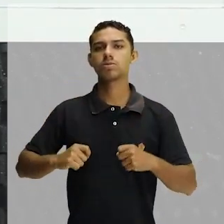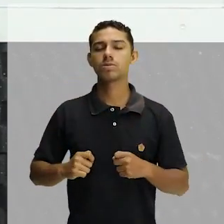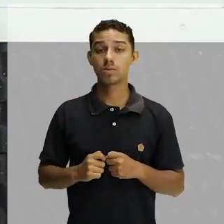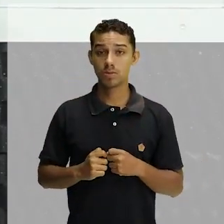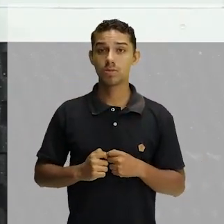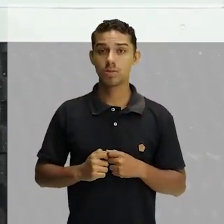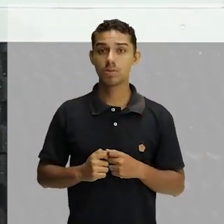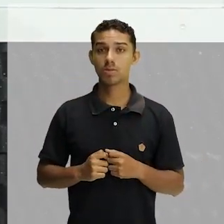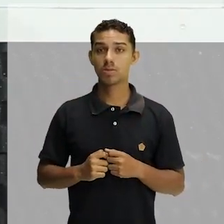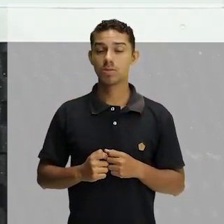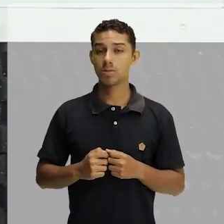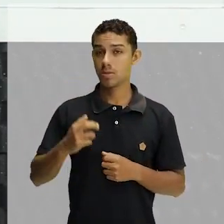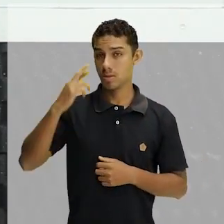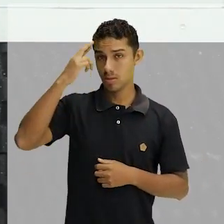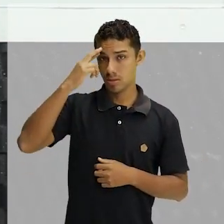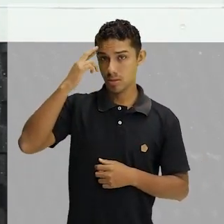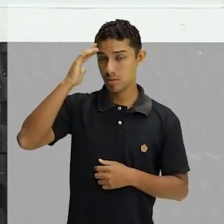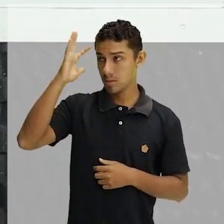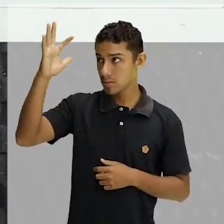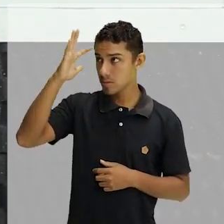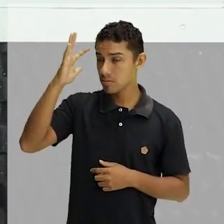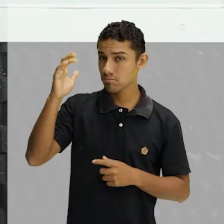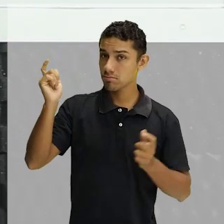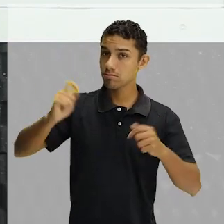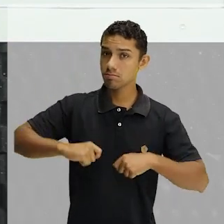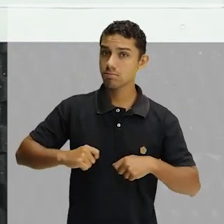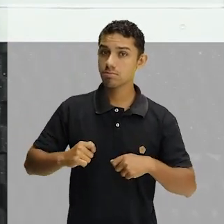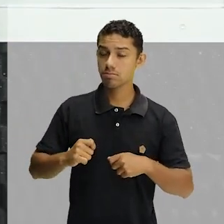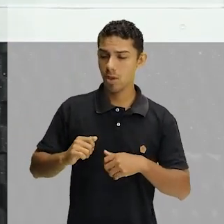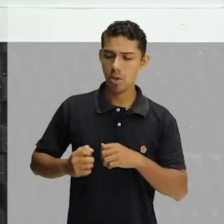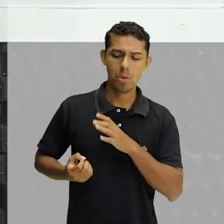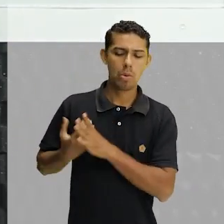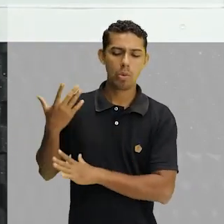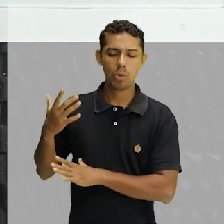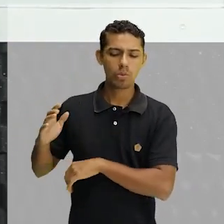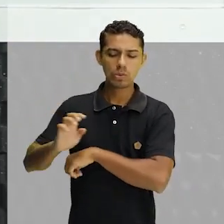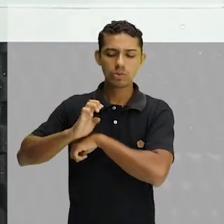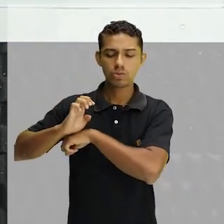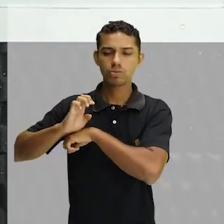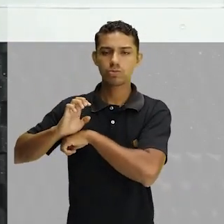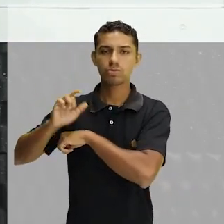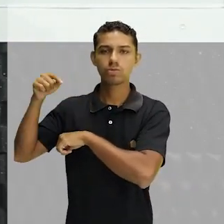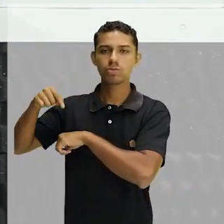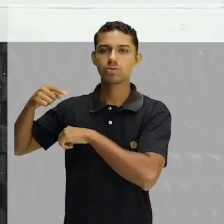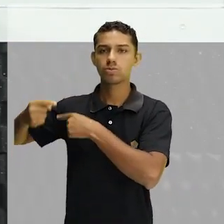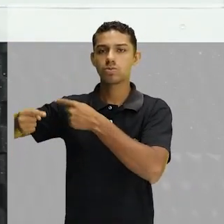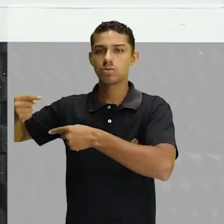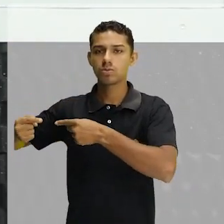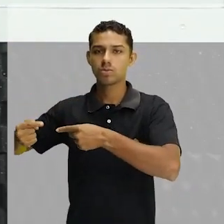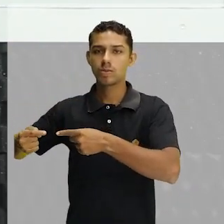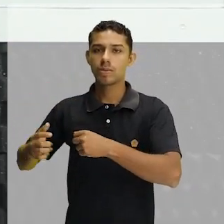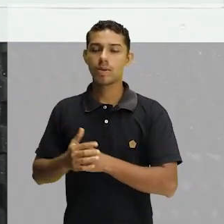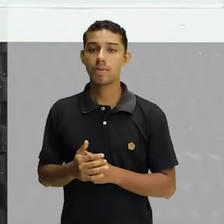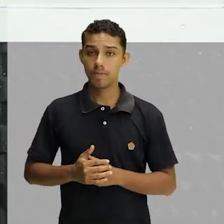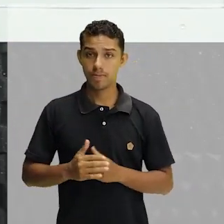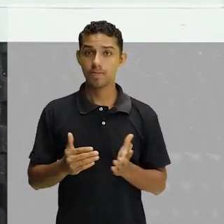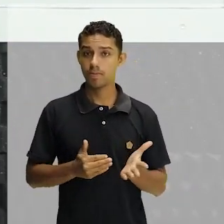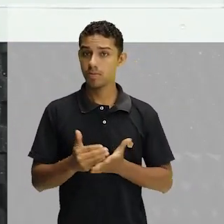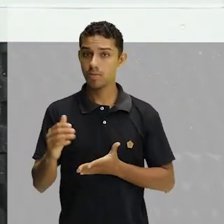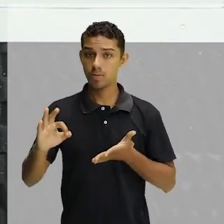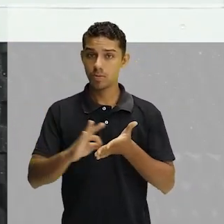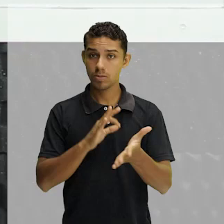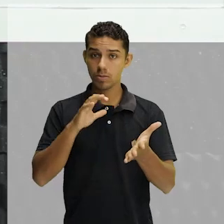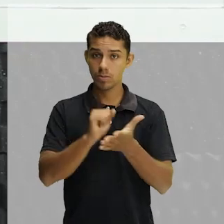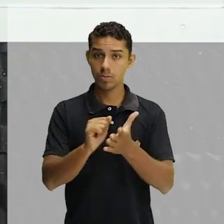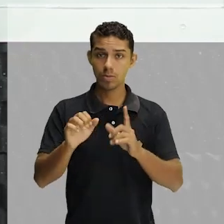verdade, de reflexões sobre a origem do Estado, certo? Sobre o momento em que